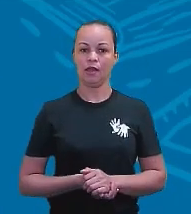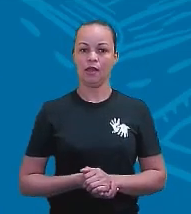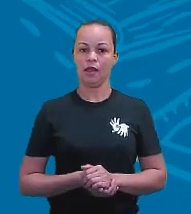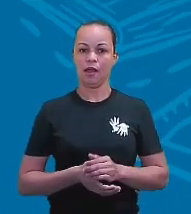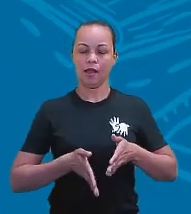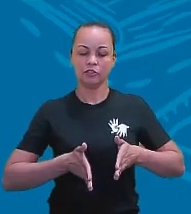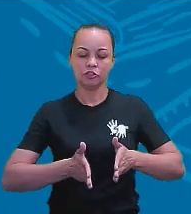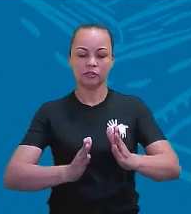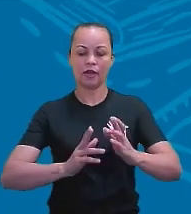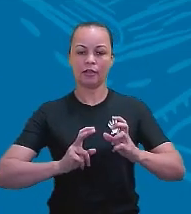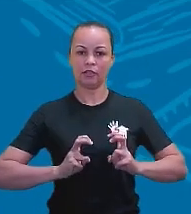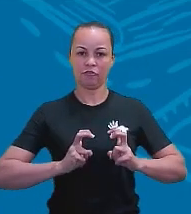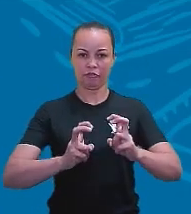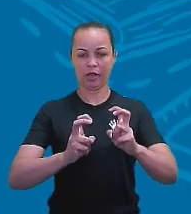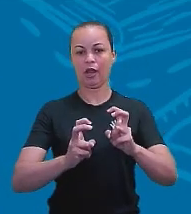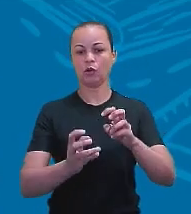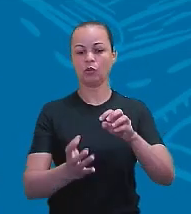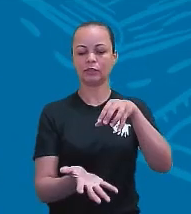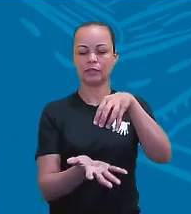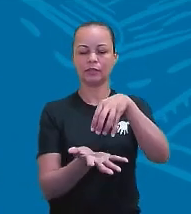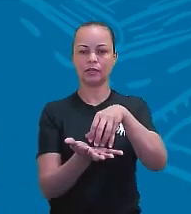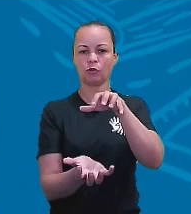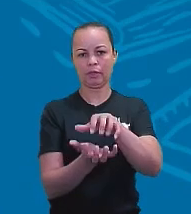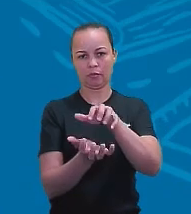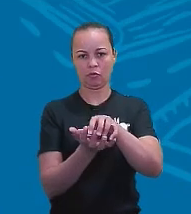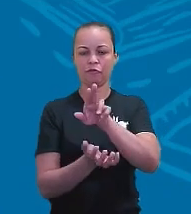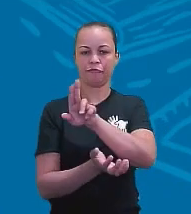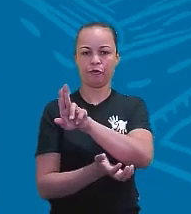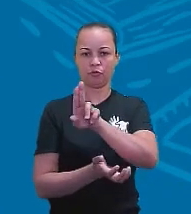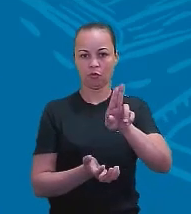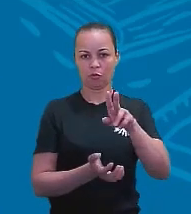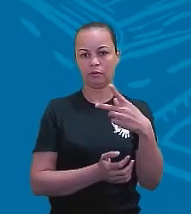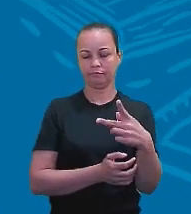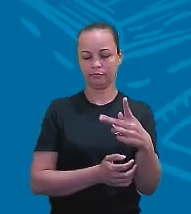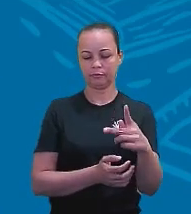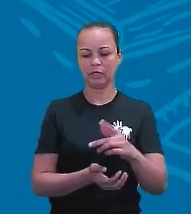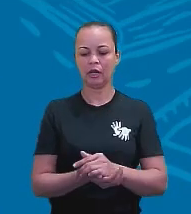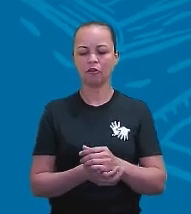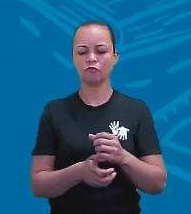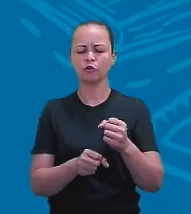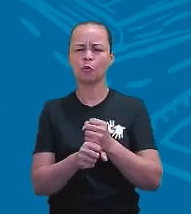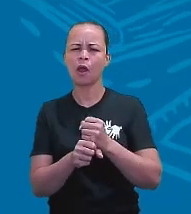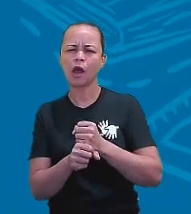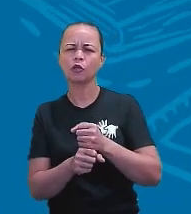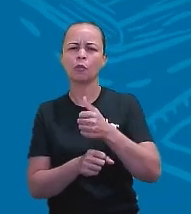de Pernambuco, que foi o nome dado aí, foi aberta em quando?